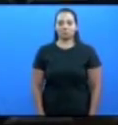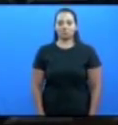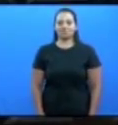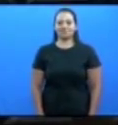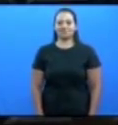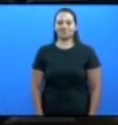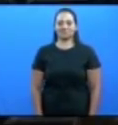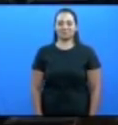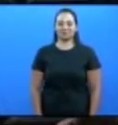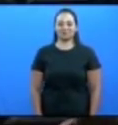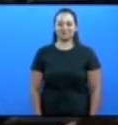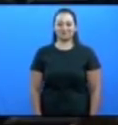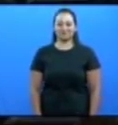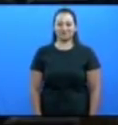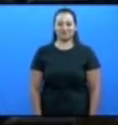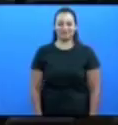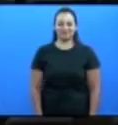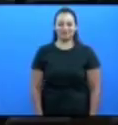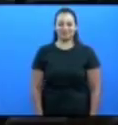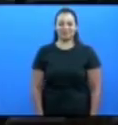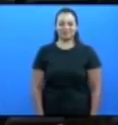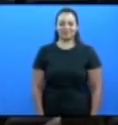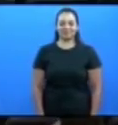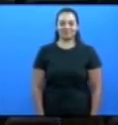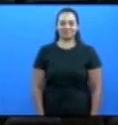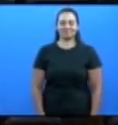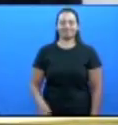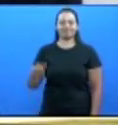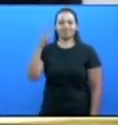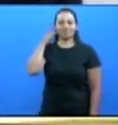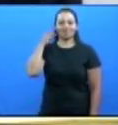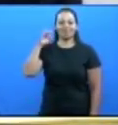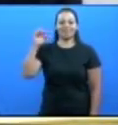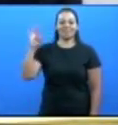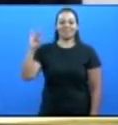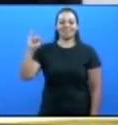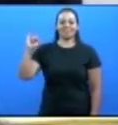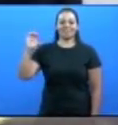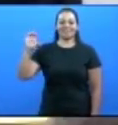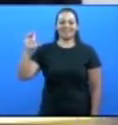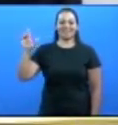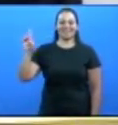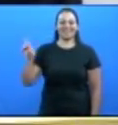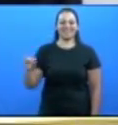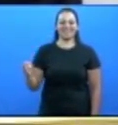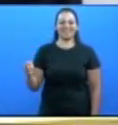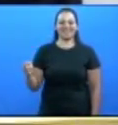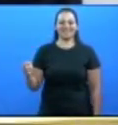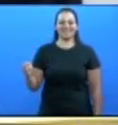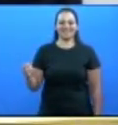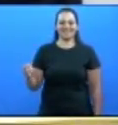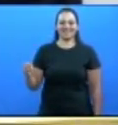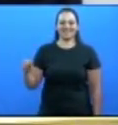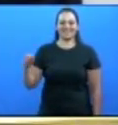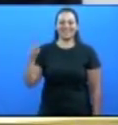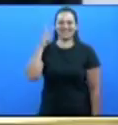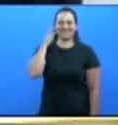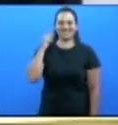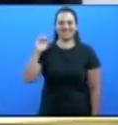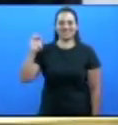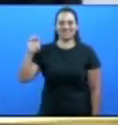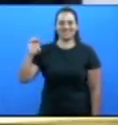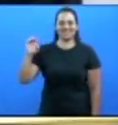votação solicitada pelo vereador Dr. Nava. Tiesa. Sim. Rivael Papinha.